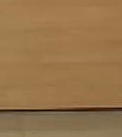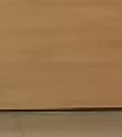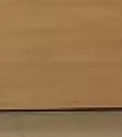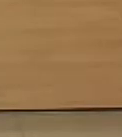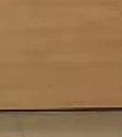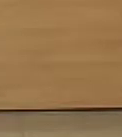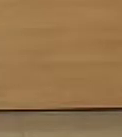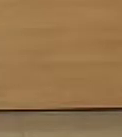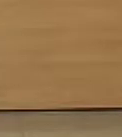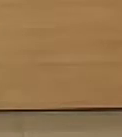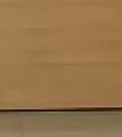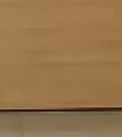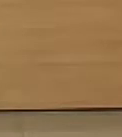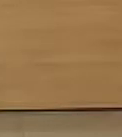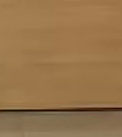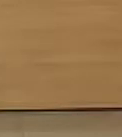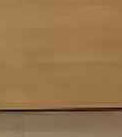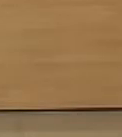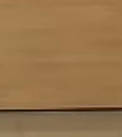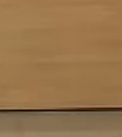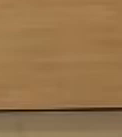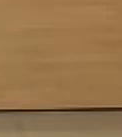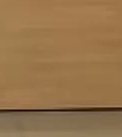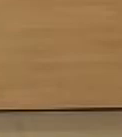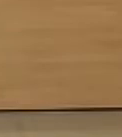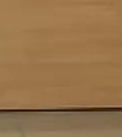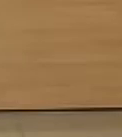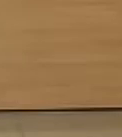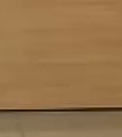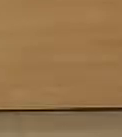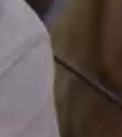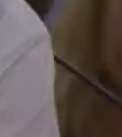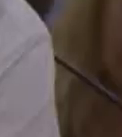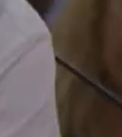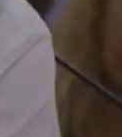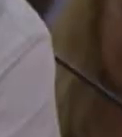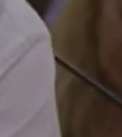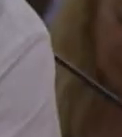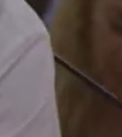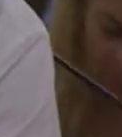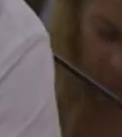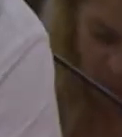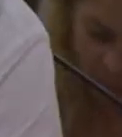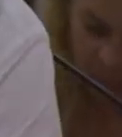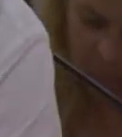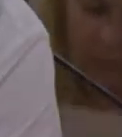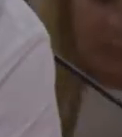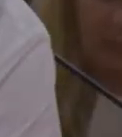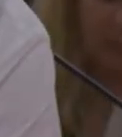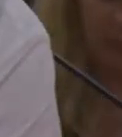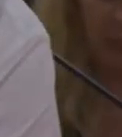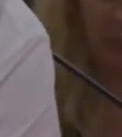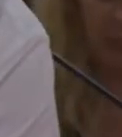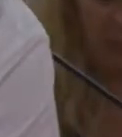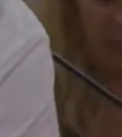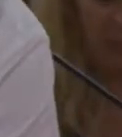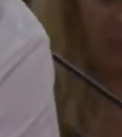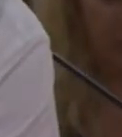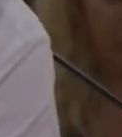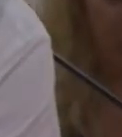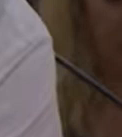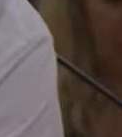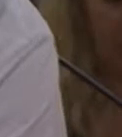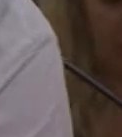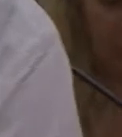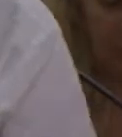vereador Júlio. Senhor presidente, faço um requerimento solicitando a retirada das emendas 4601 e